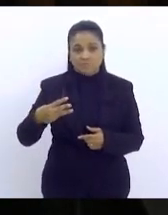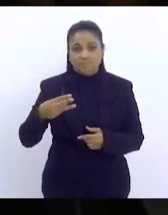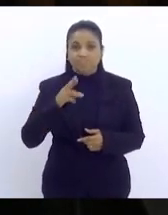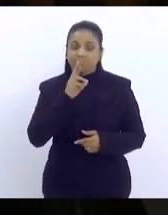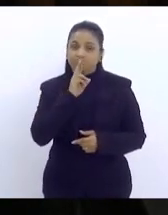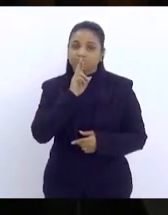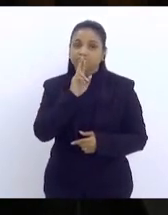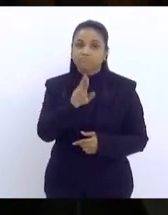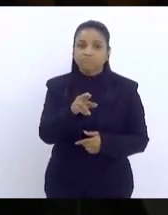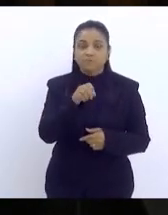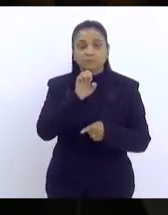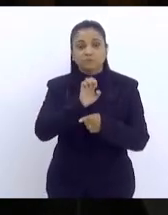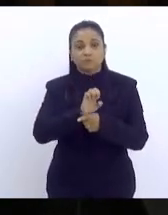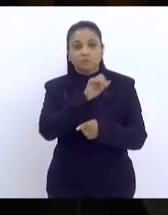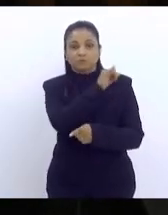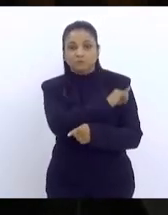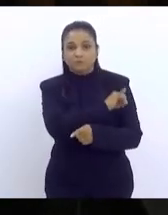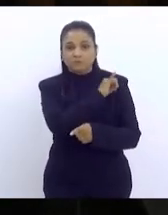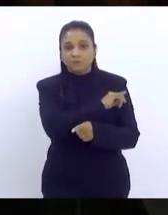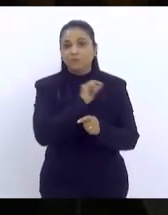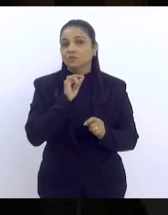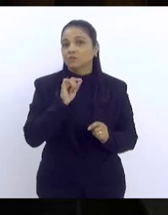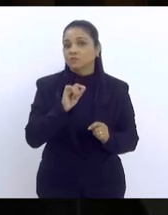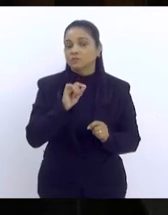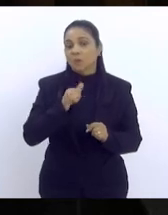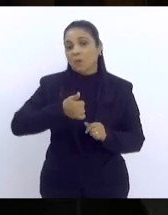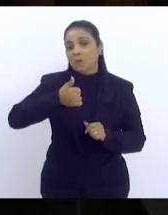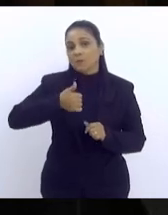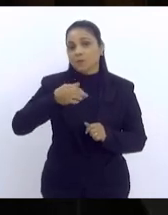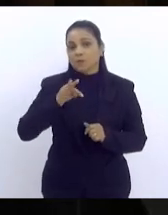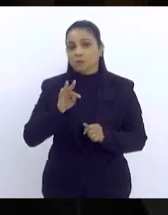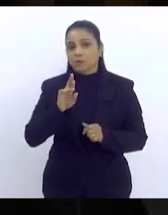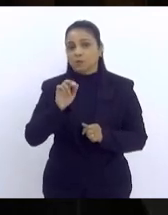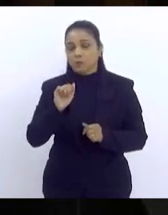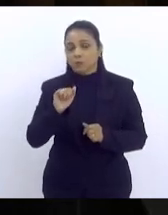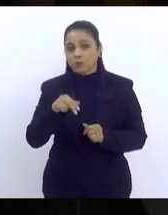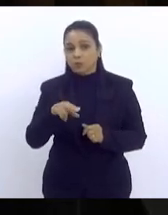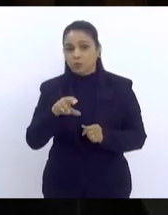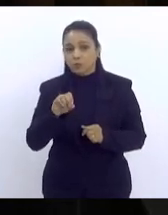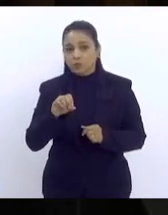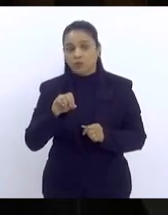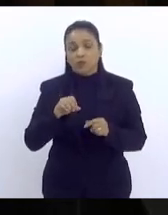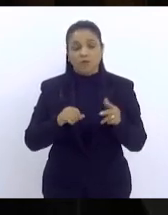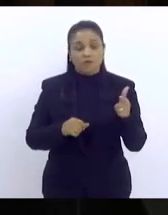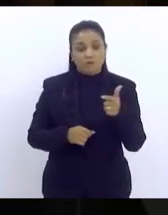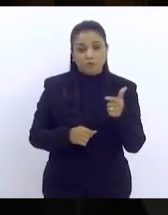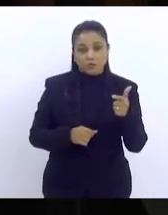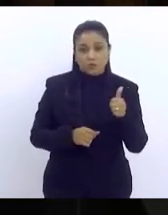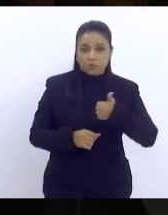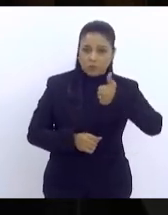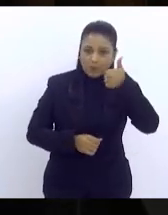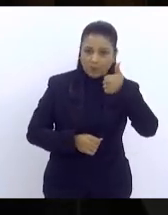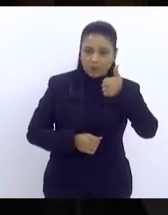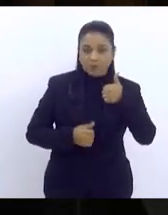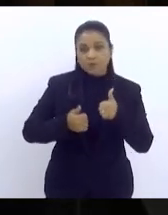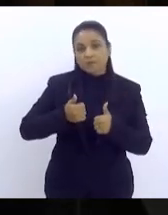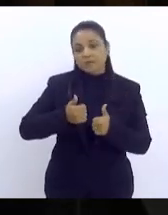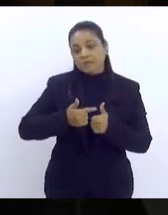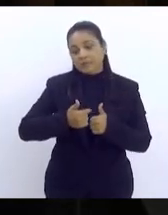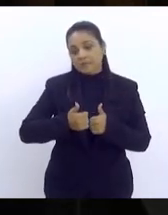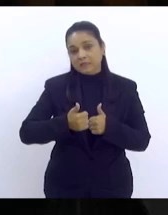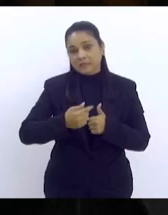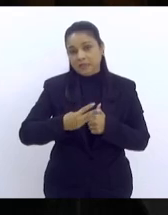eleições no estado do Rio de Janeiro no primeiro turno 22 em primeiro 13 segundos